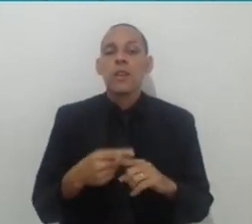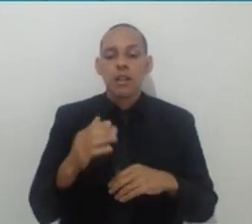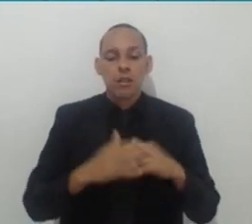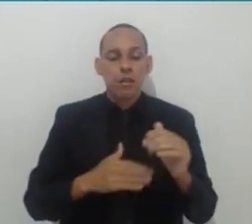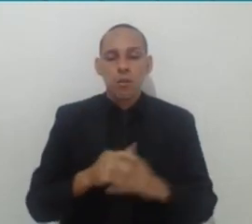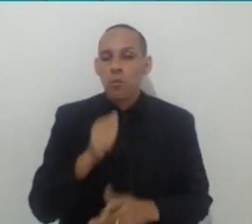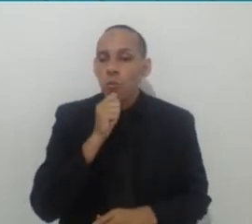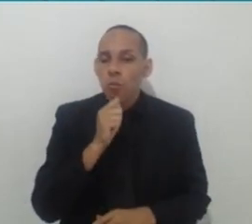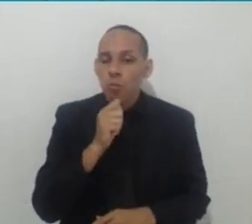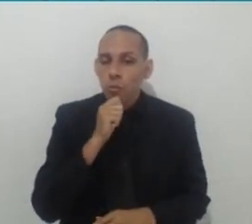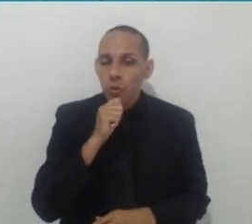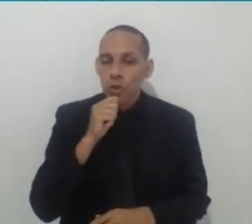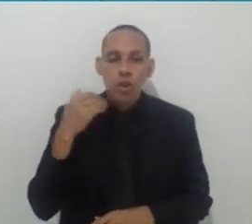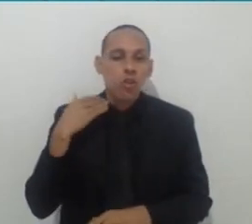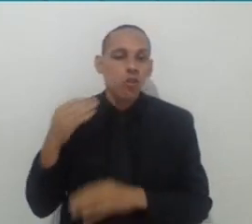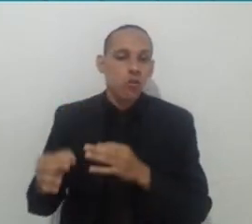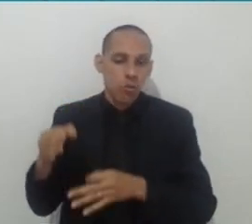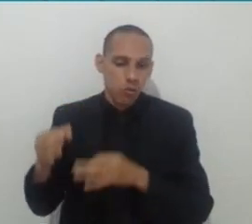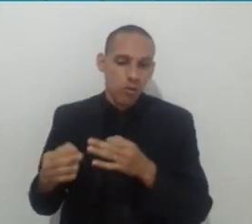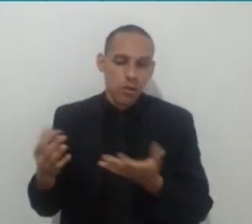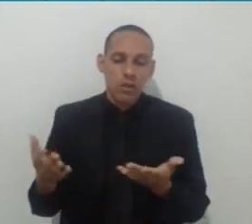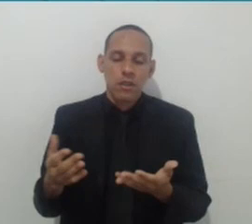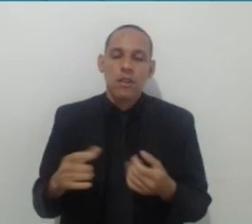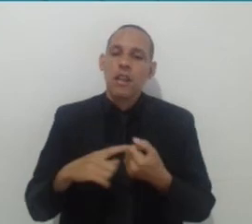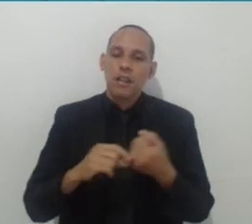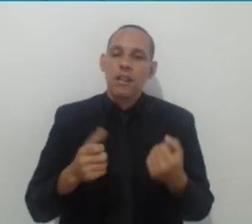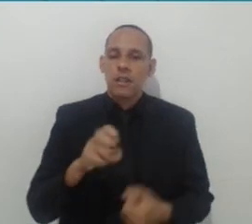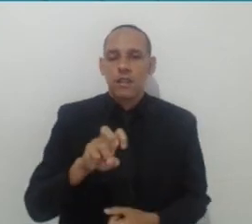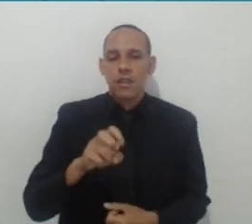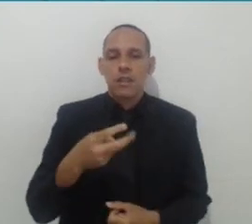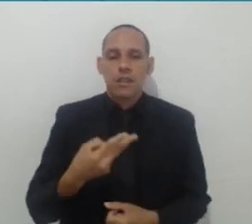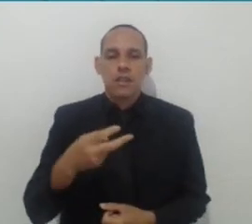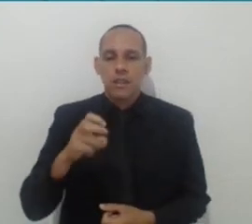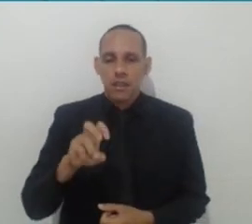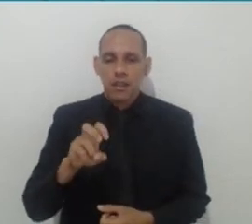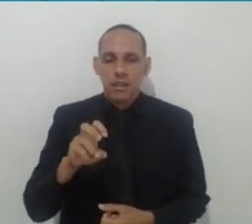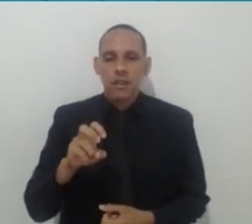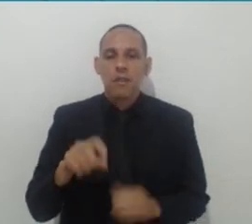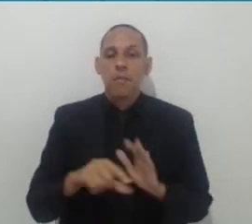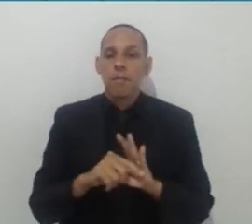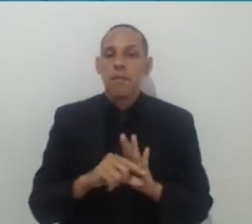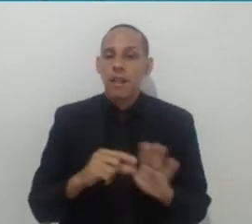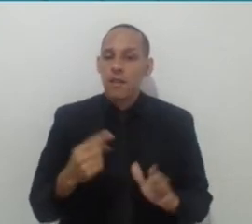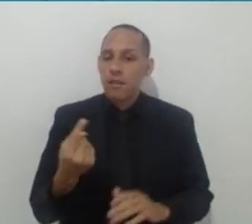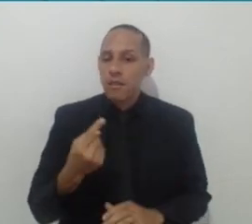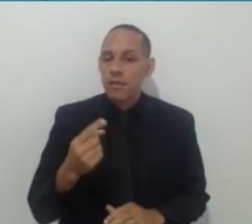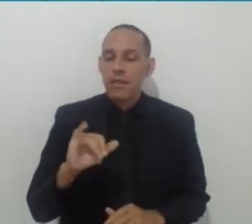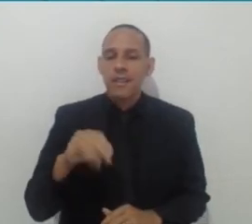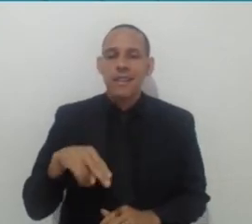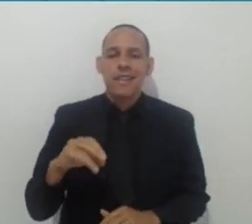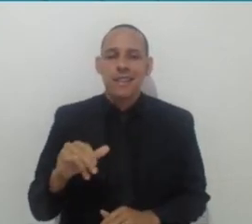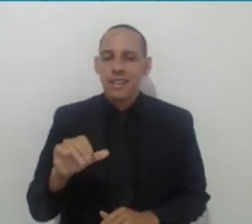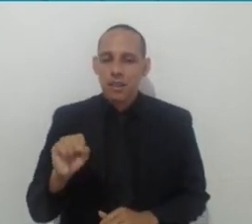execução, conforme artigo 525, parágrafo 1º, inciso 6º do CPC.